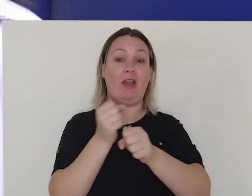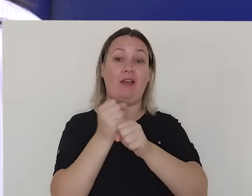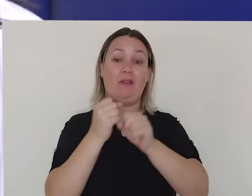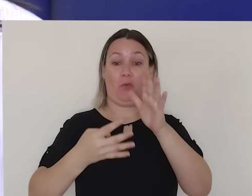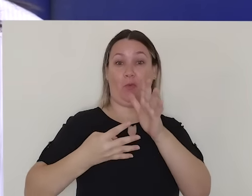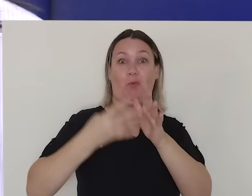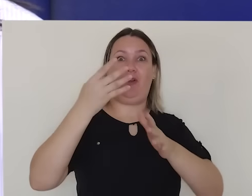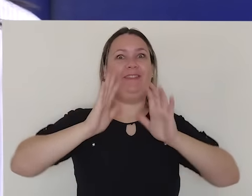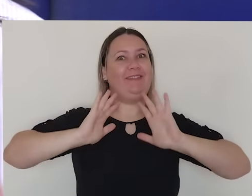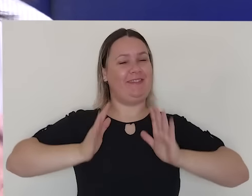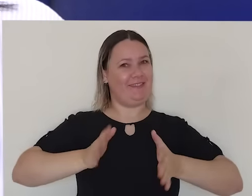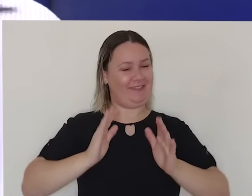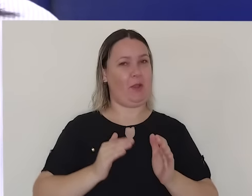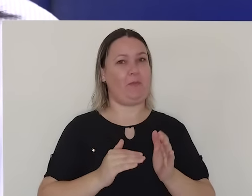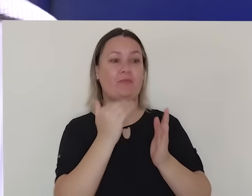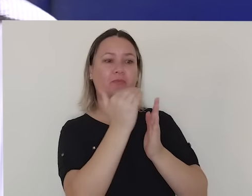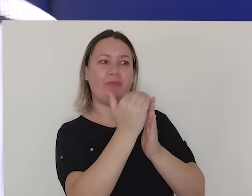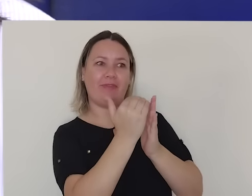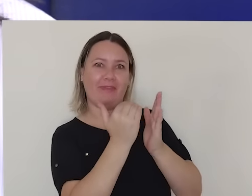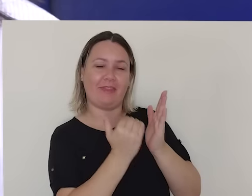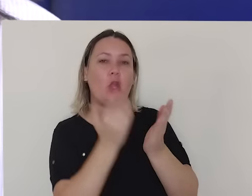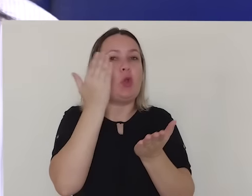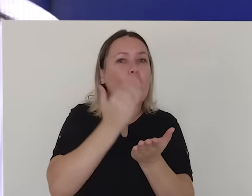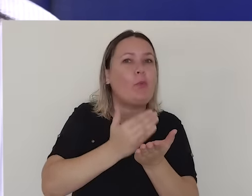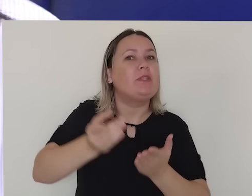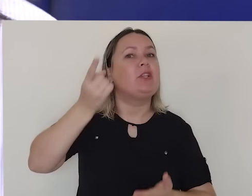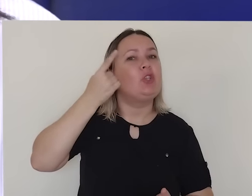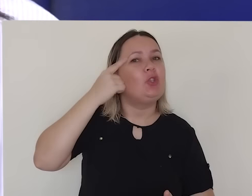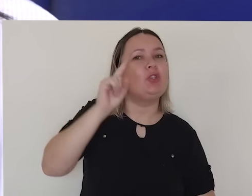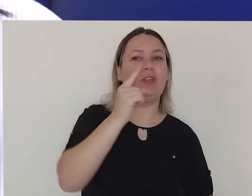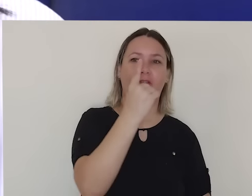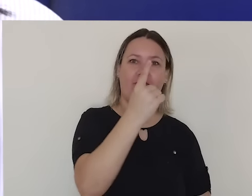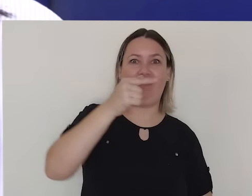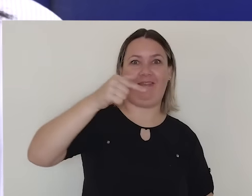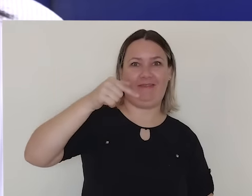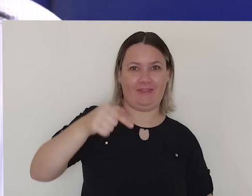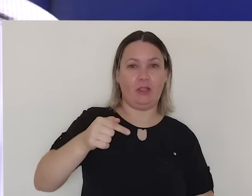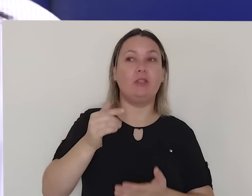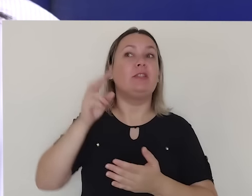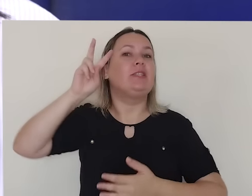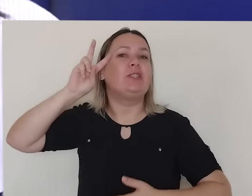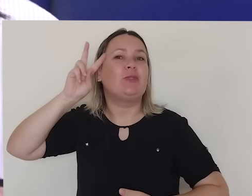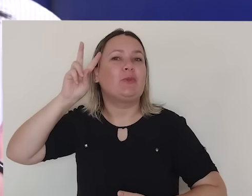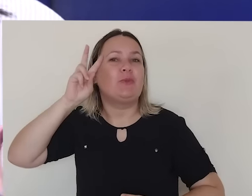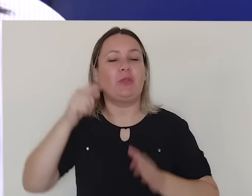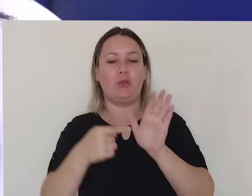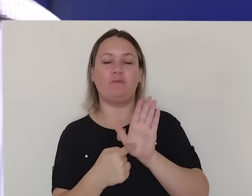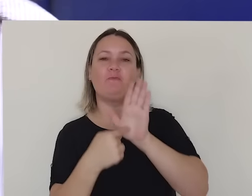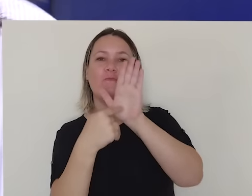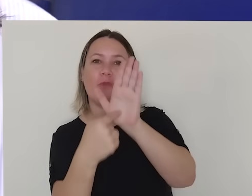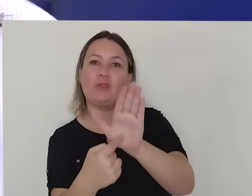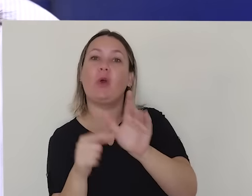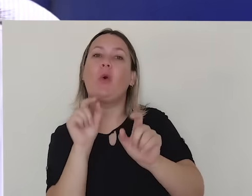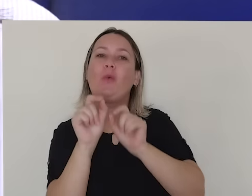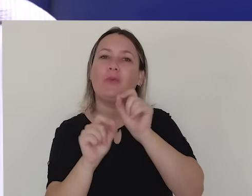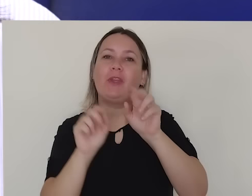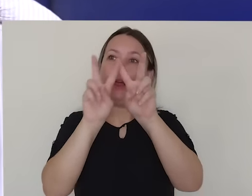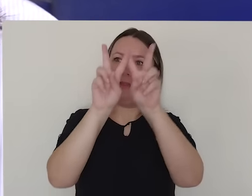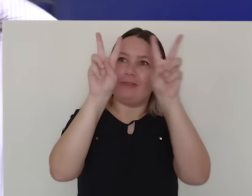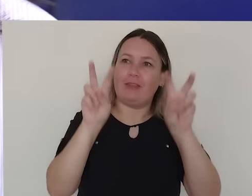programação intensa que começamos desde segunda-feira dia 17 onde Estamos apresentando os nossos principais avanços no tema